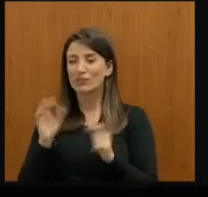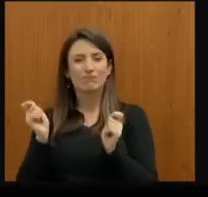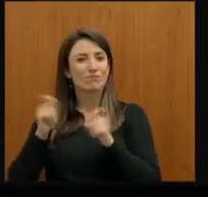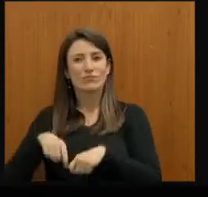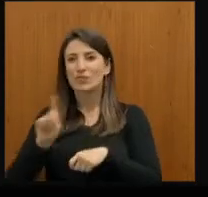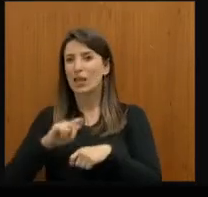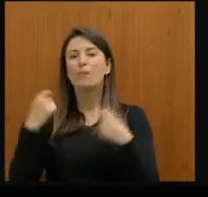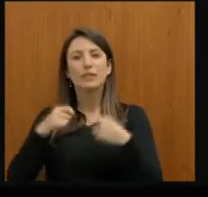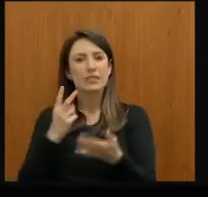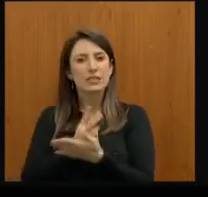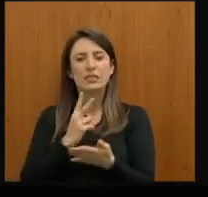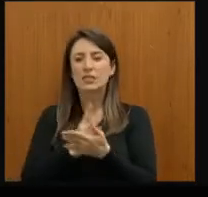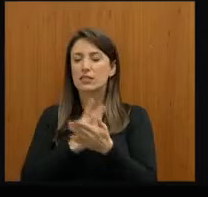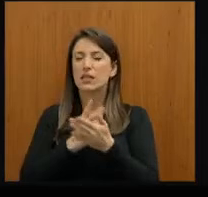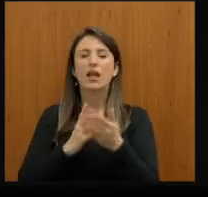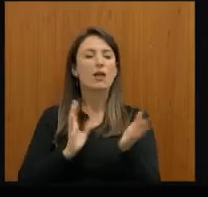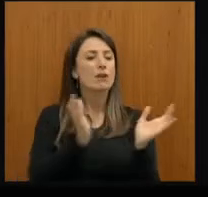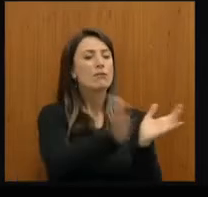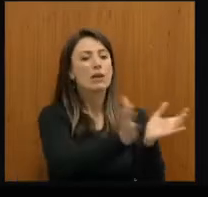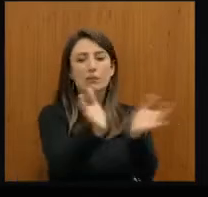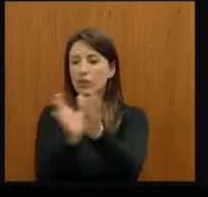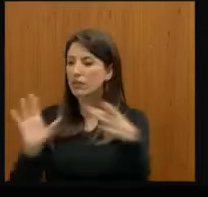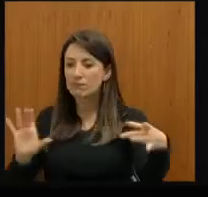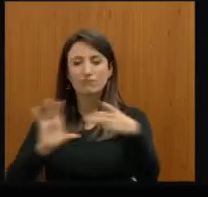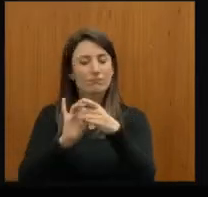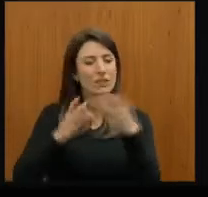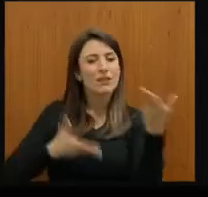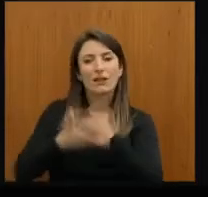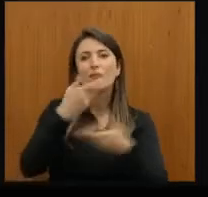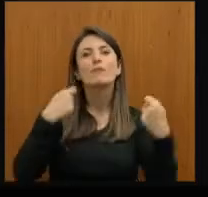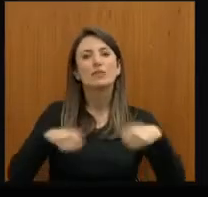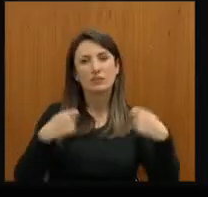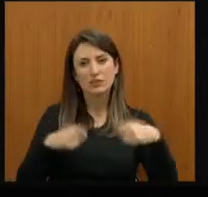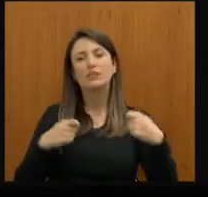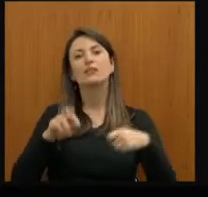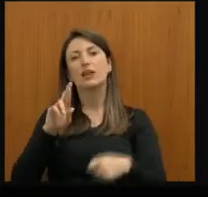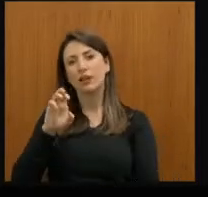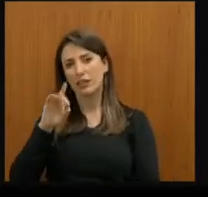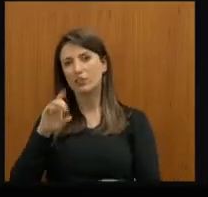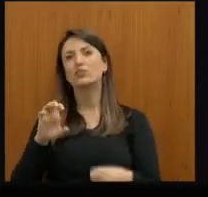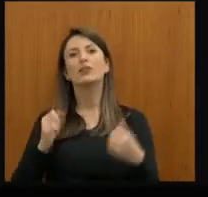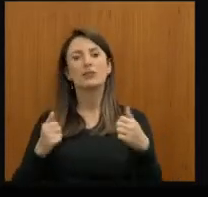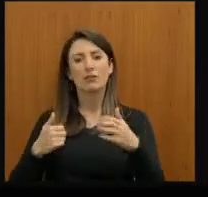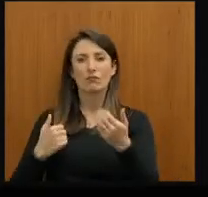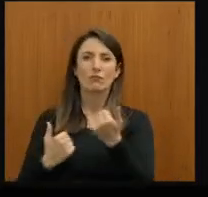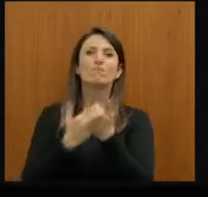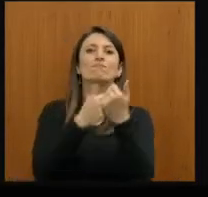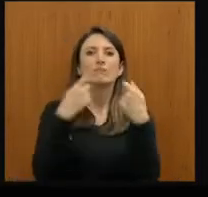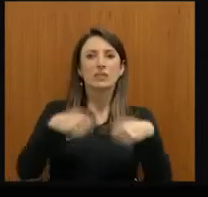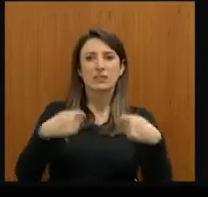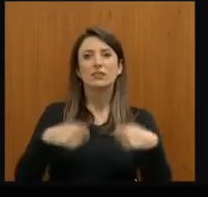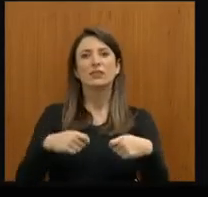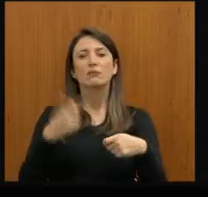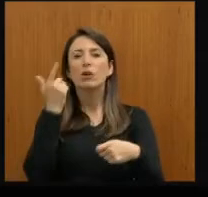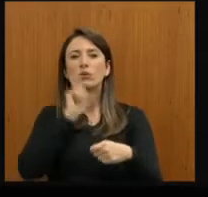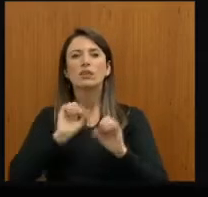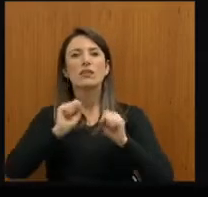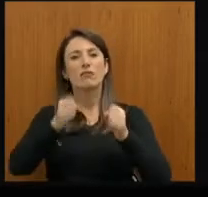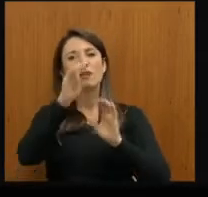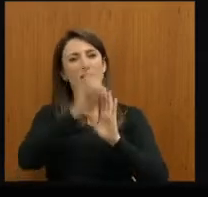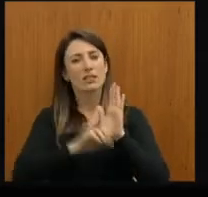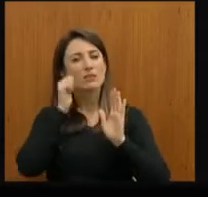atuação é para mulher em situação de violência tem sem rede é a consiga cantou e as nossas